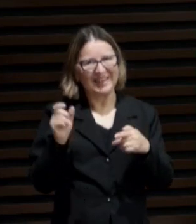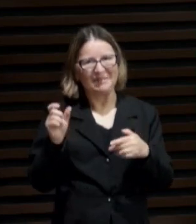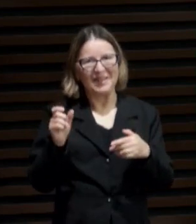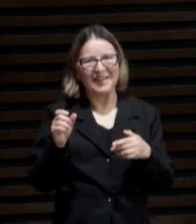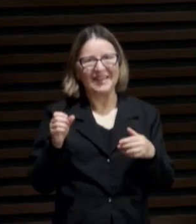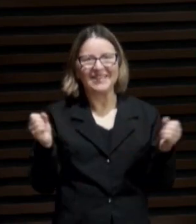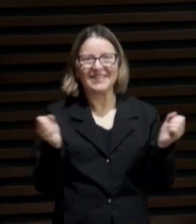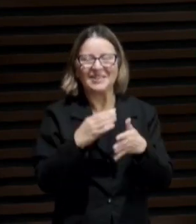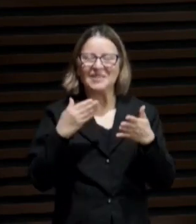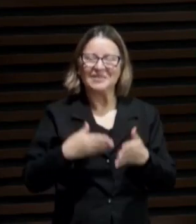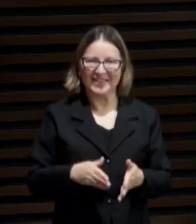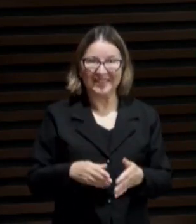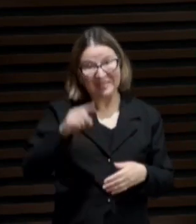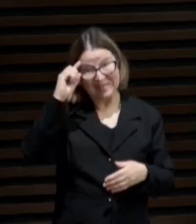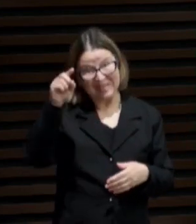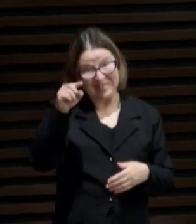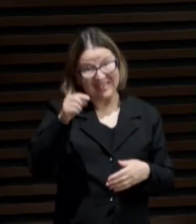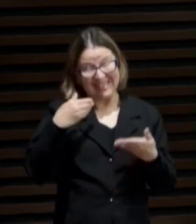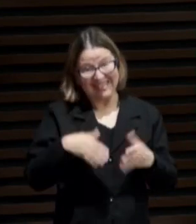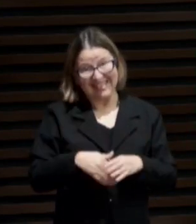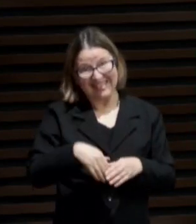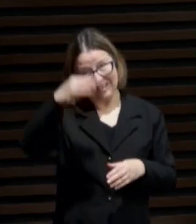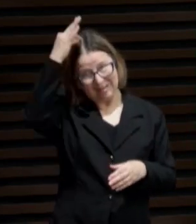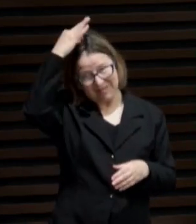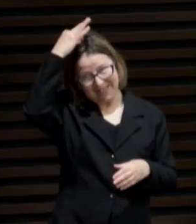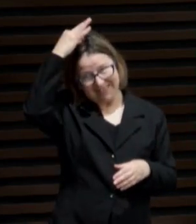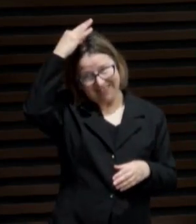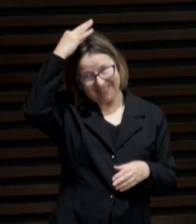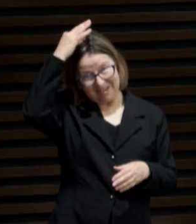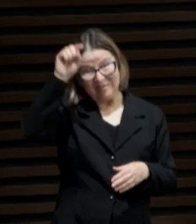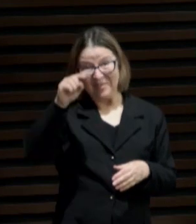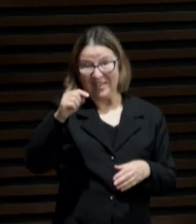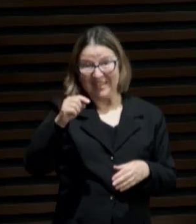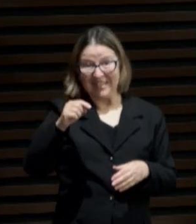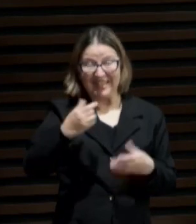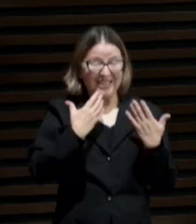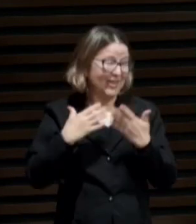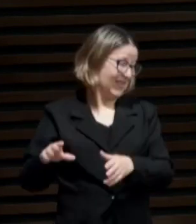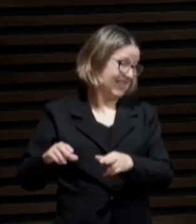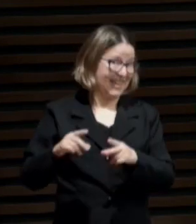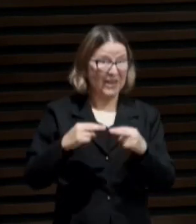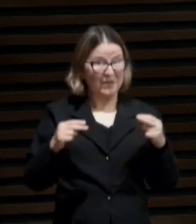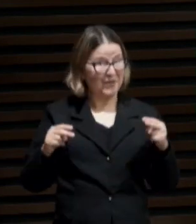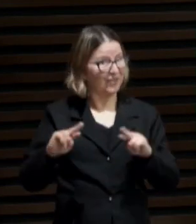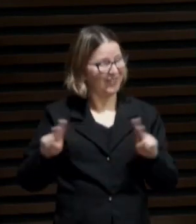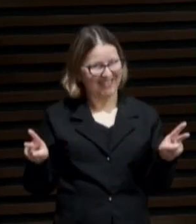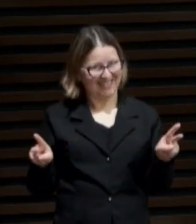nascimento. O dia que você nascer de novo, você não vai querer ouvir outra coisa, não. Você vai ficar